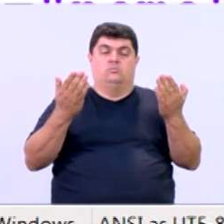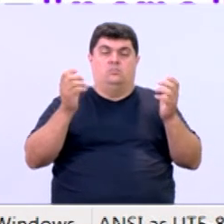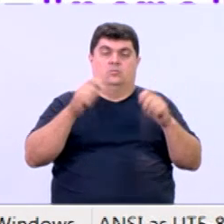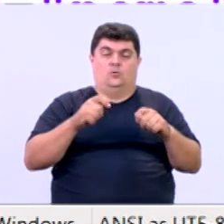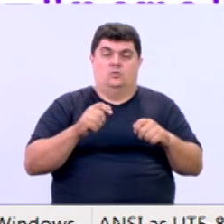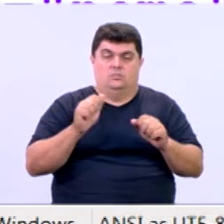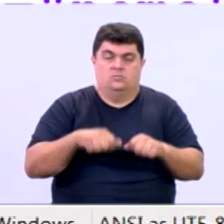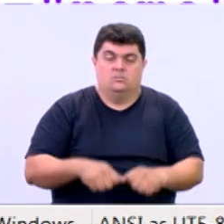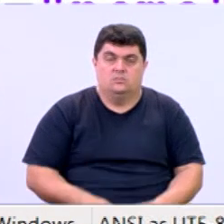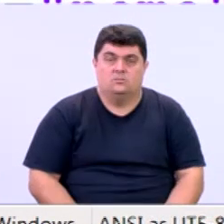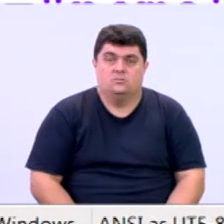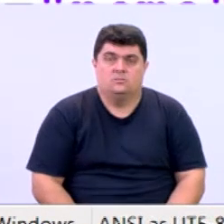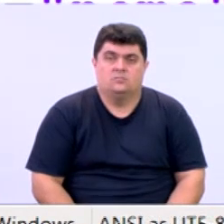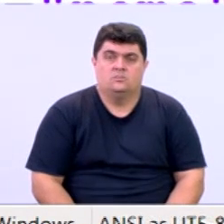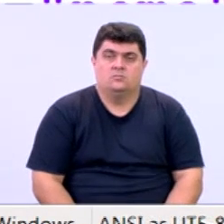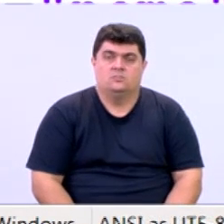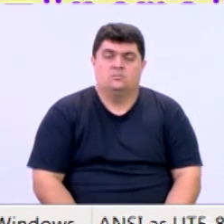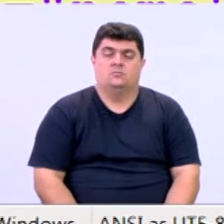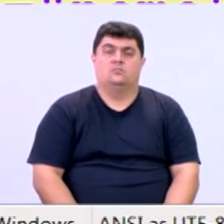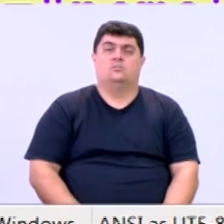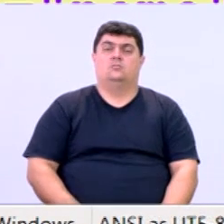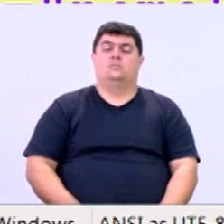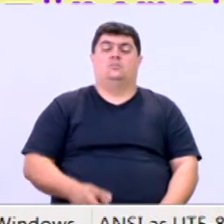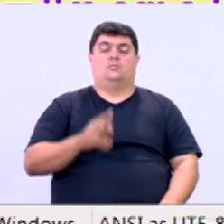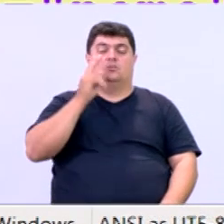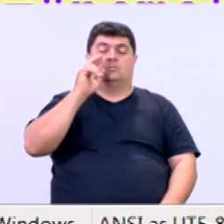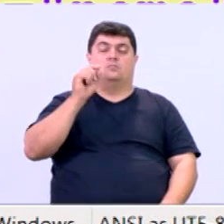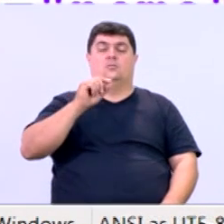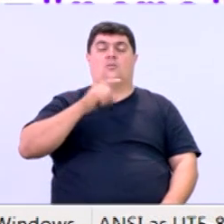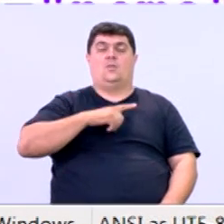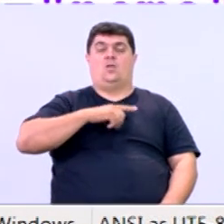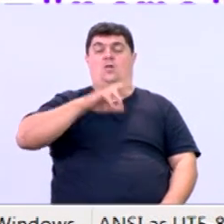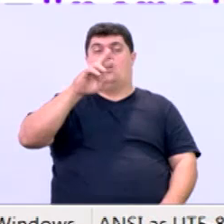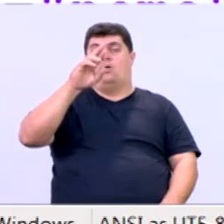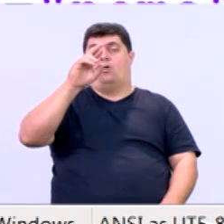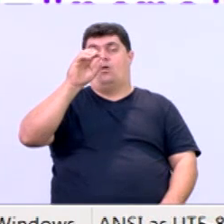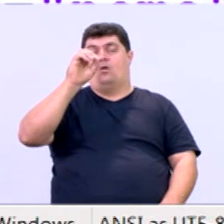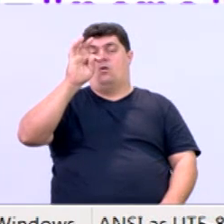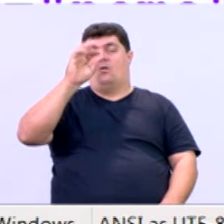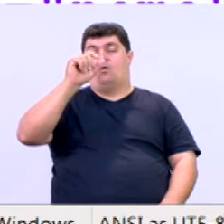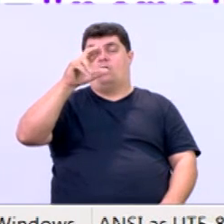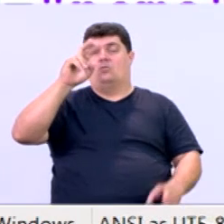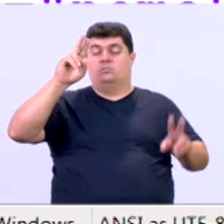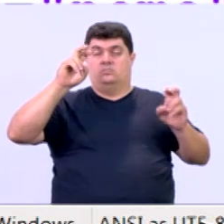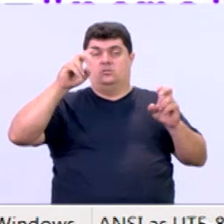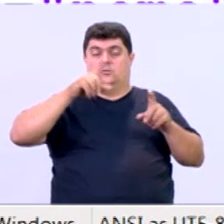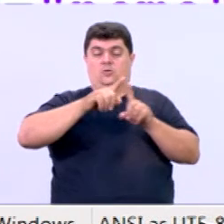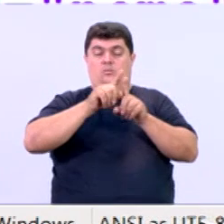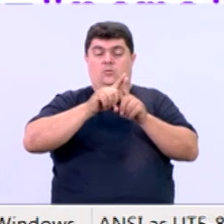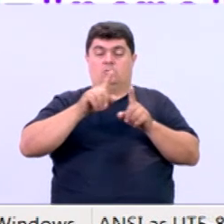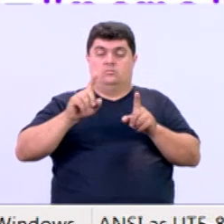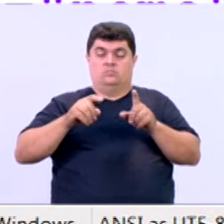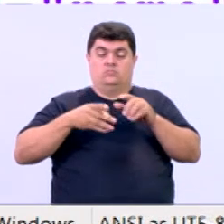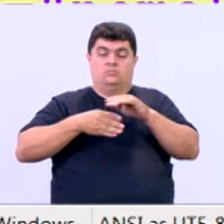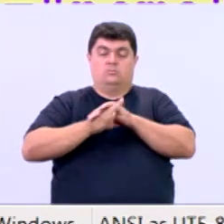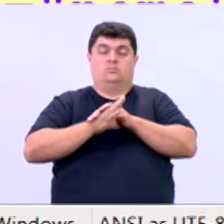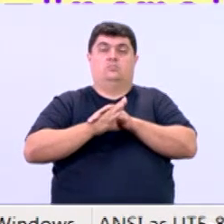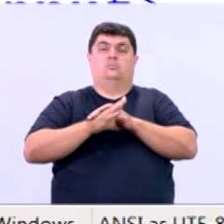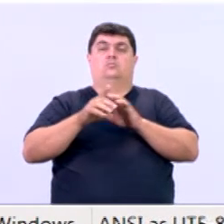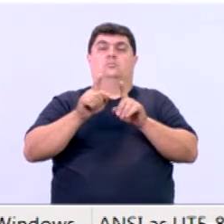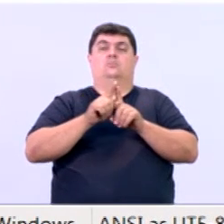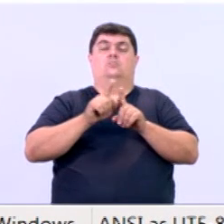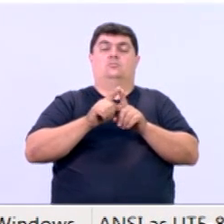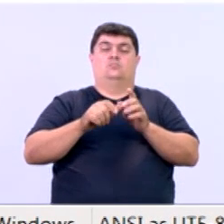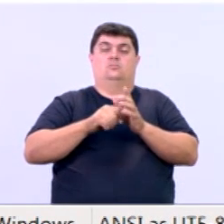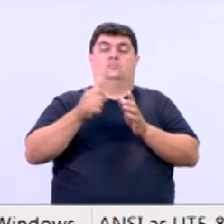Dentro do nosso formulário, o que nós esperamos? Rótulos e campos para entrada. Então, o primeiro que